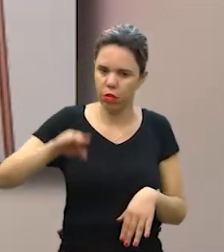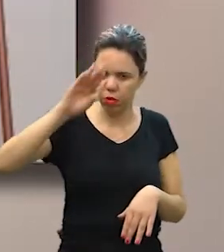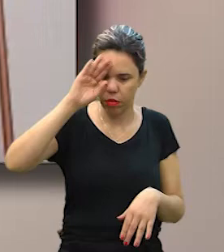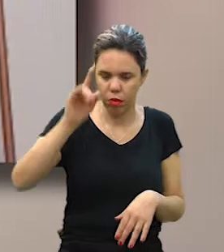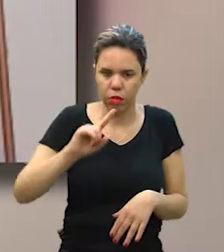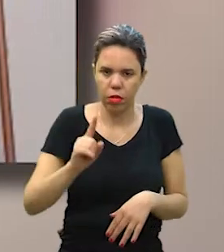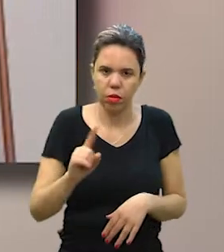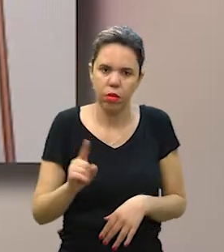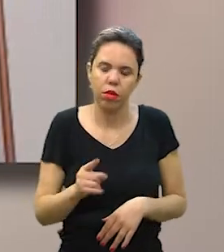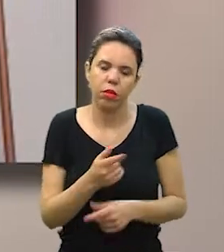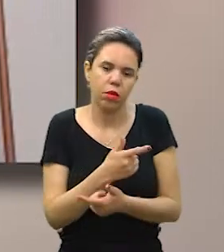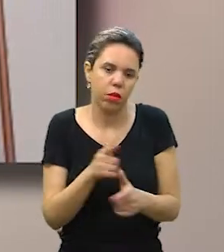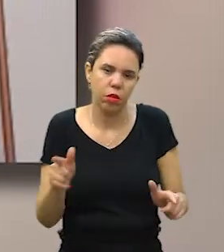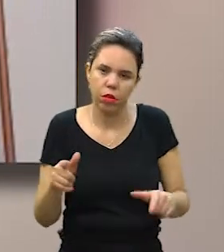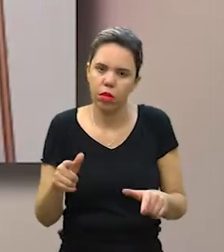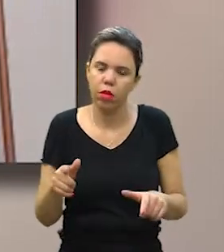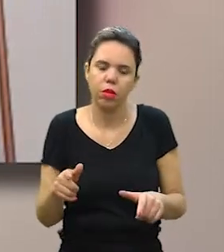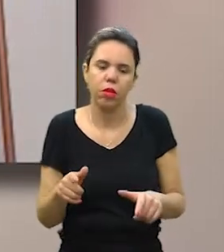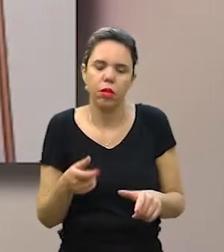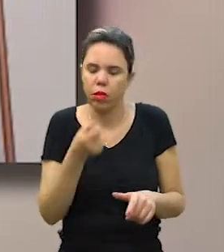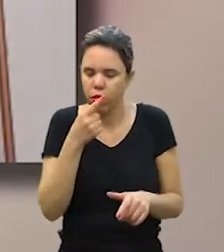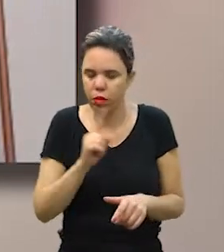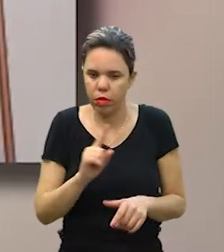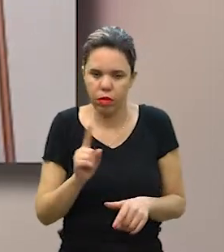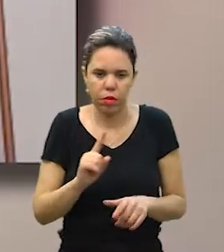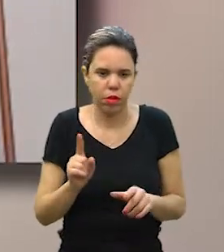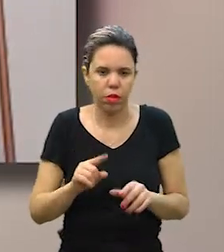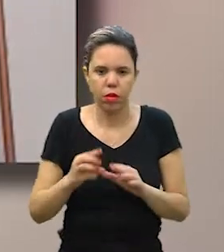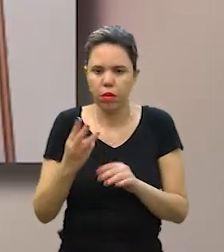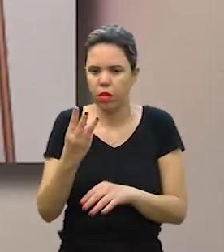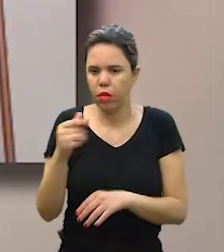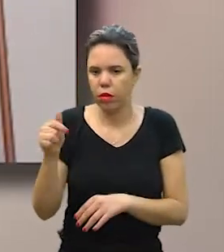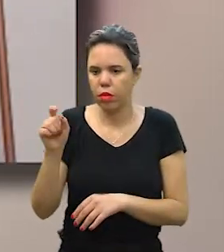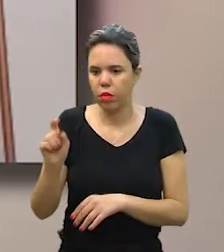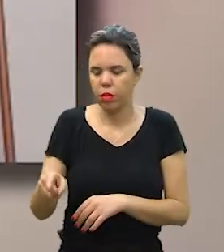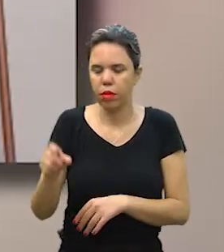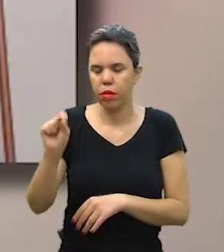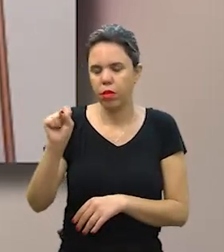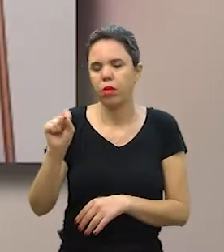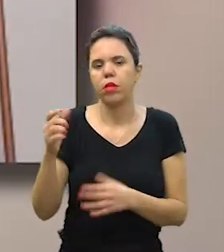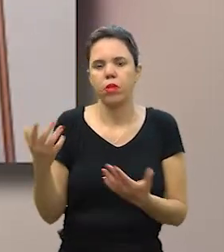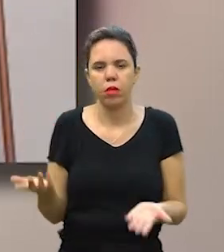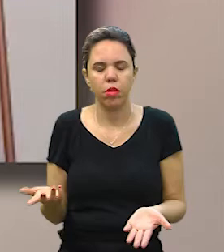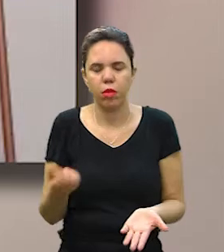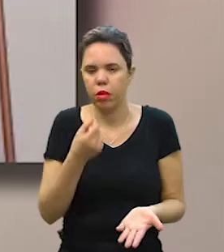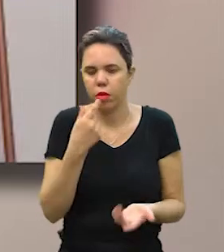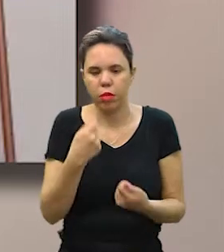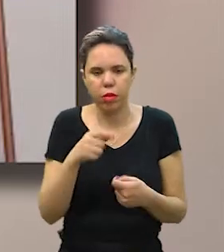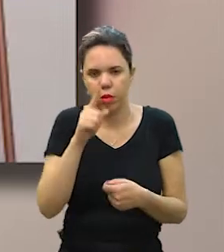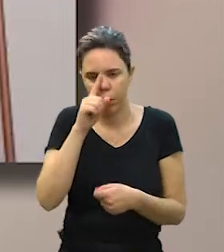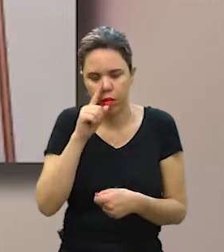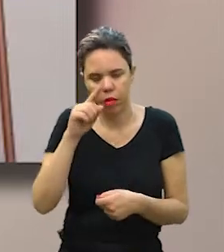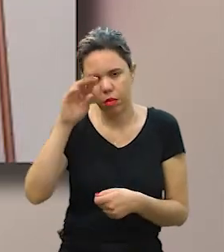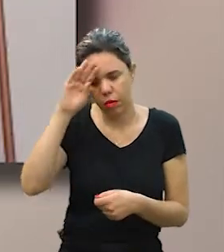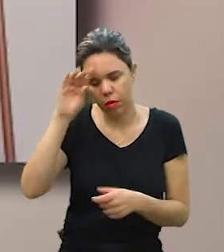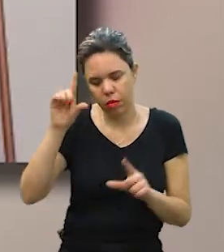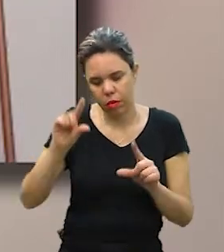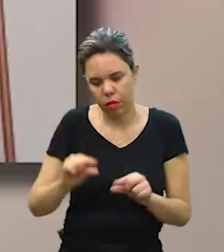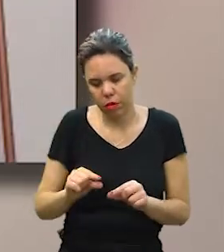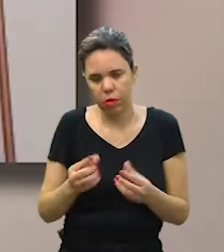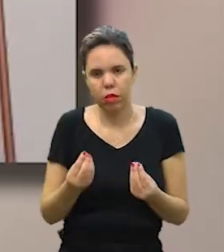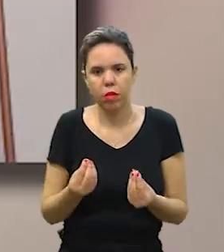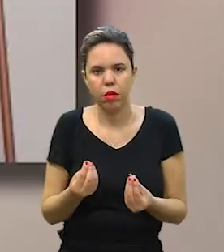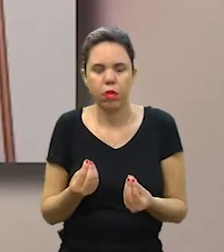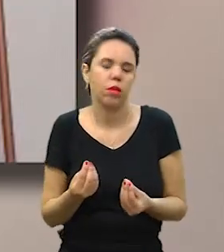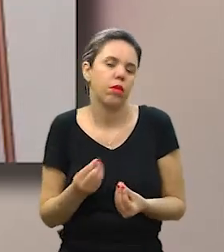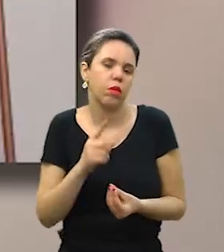consideramos febre e não tem indicação de medicar abaixo de 37,8, até pelos riscos da temperatura cair